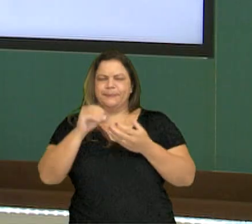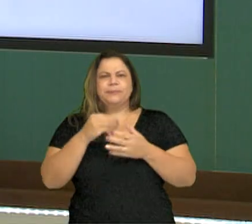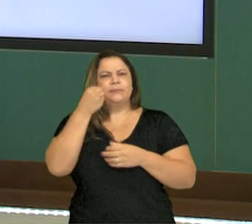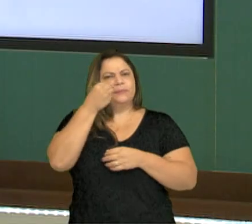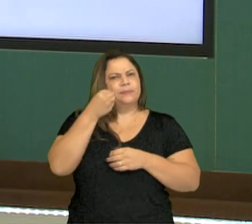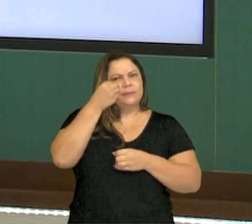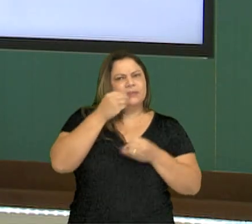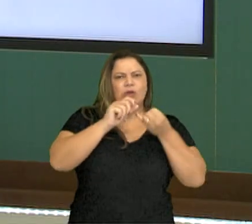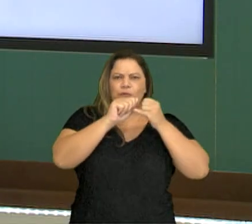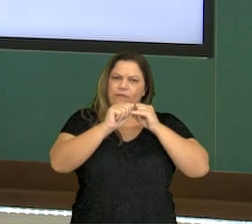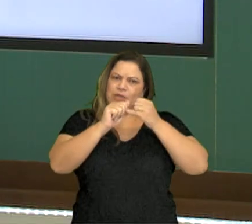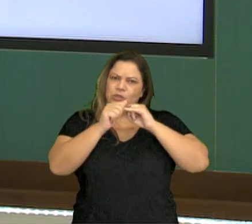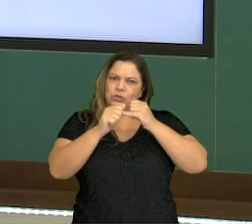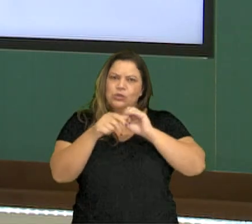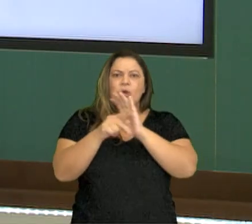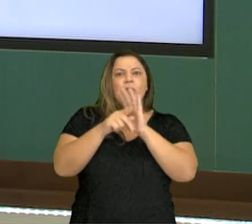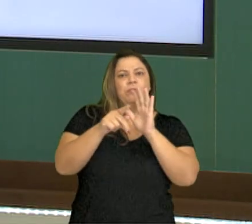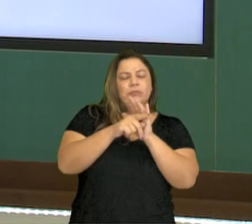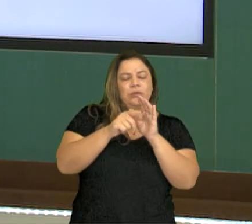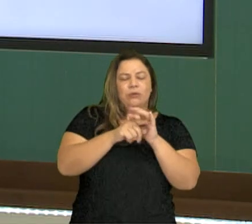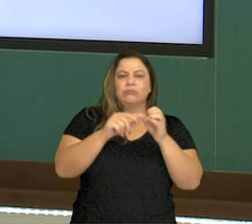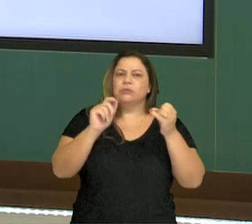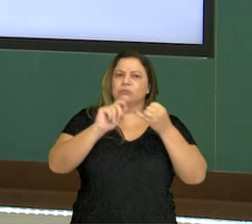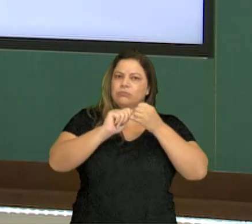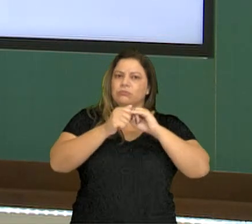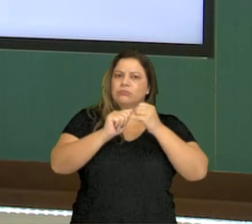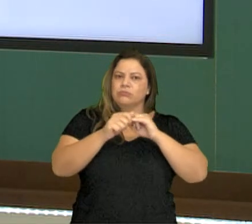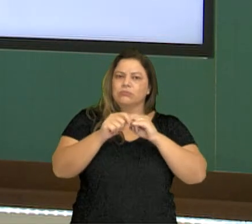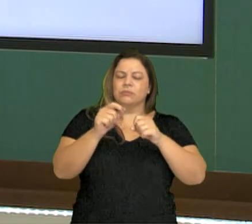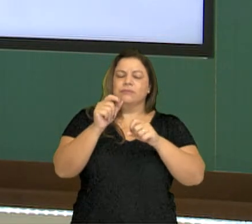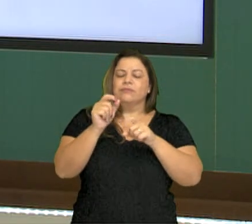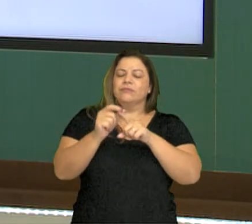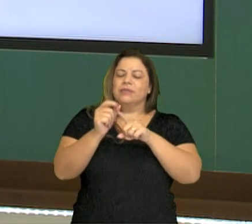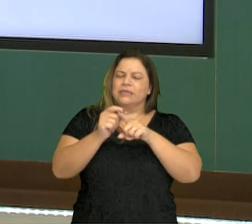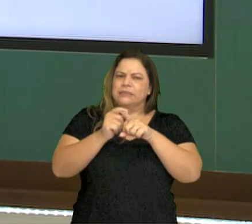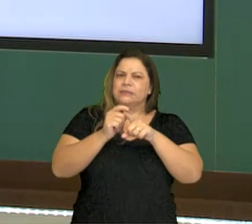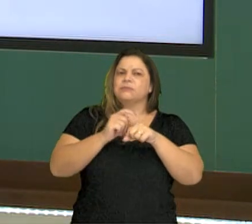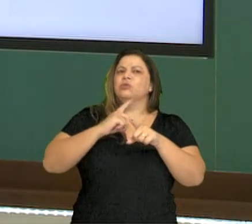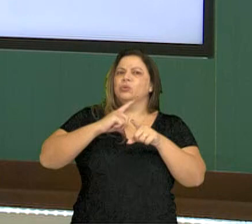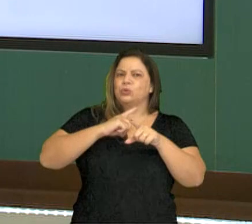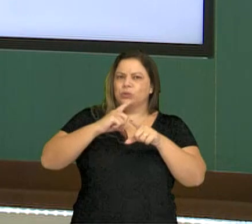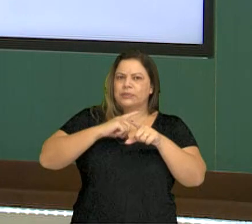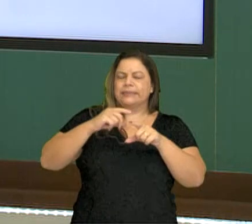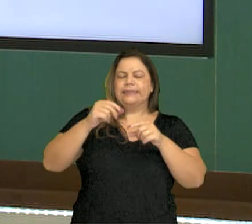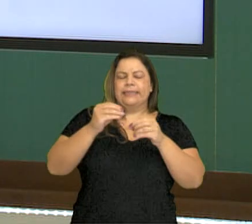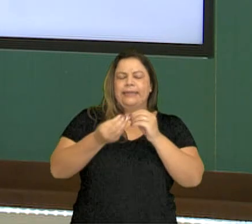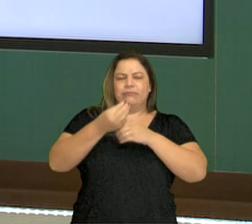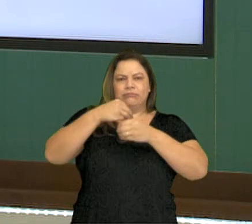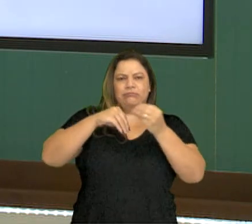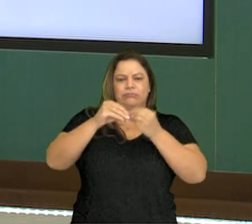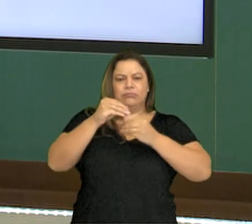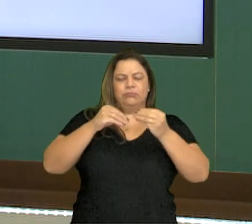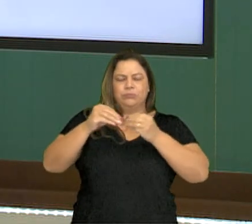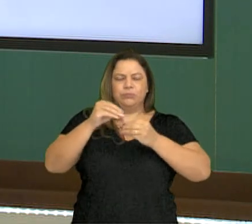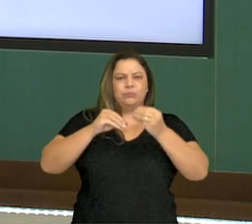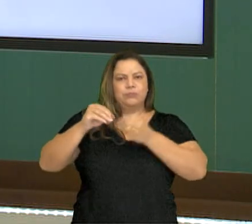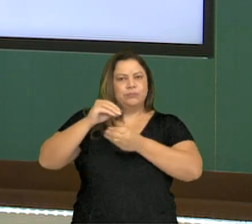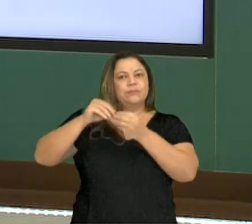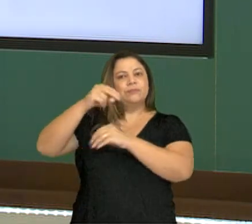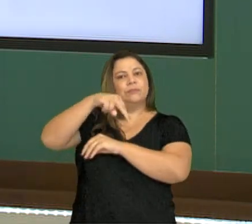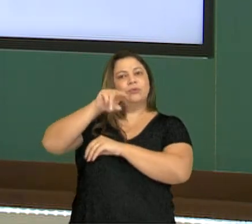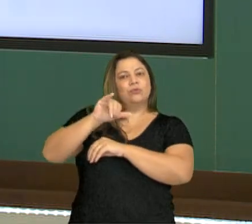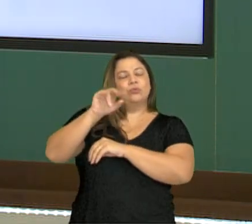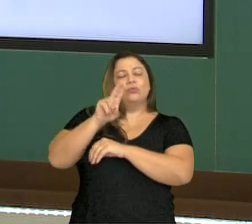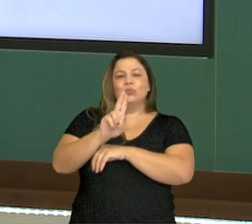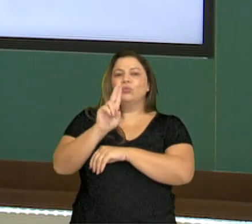algodãozinho, a própria semente já tem nutrientes. Então, é uma reserva nutritiva que tem no interior dessa semente. A água vai